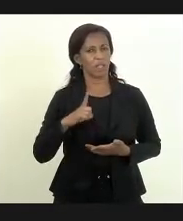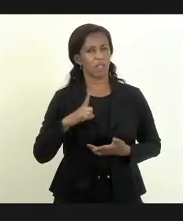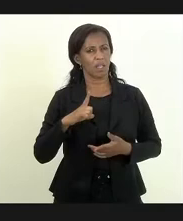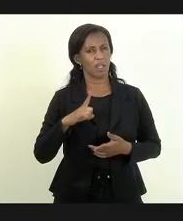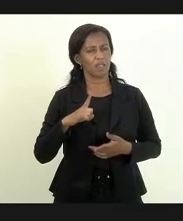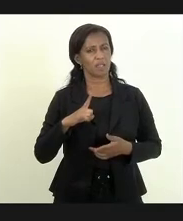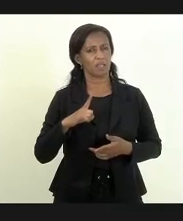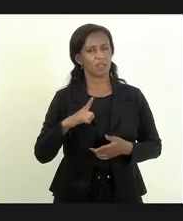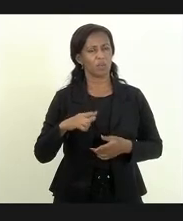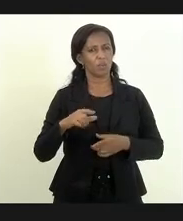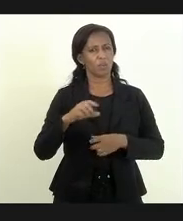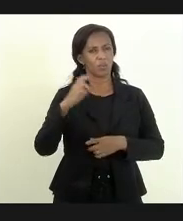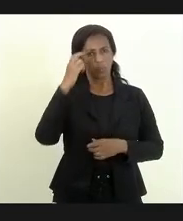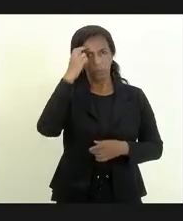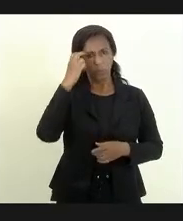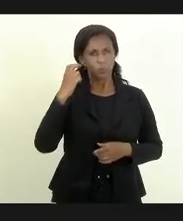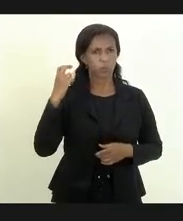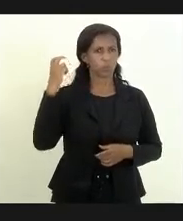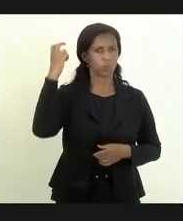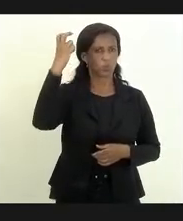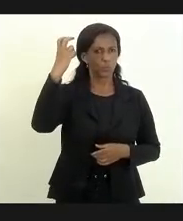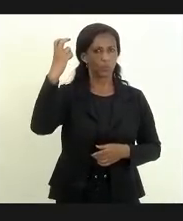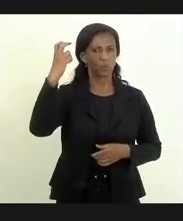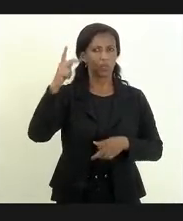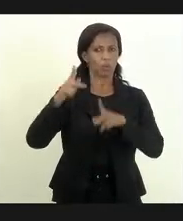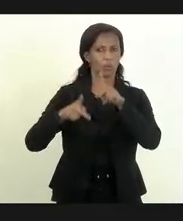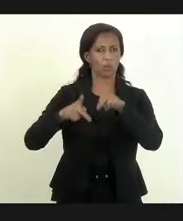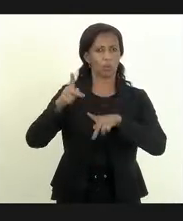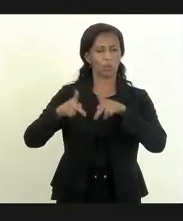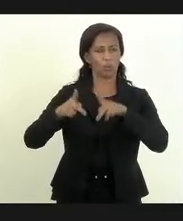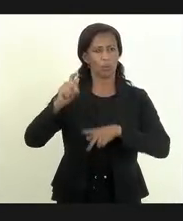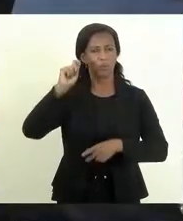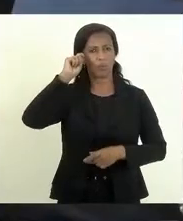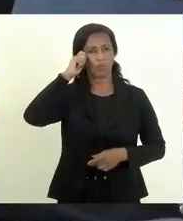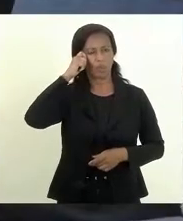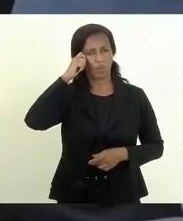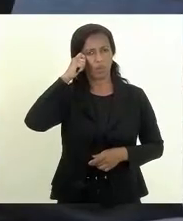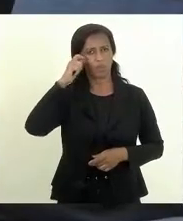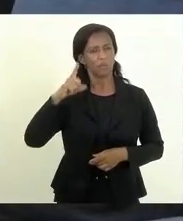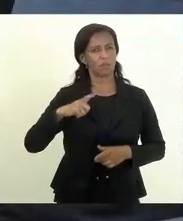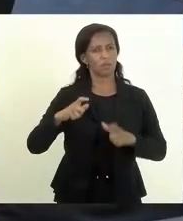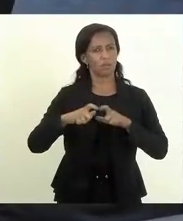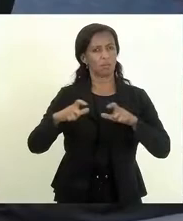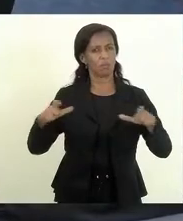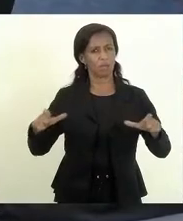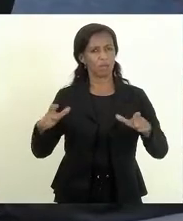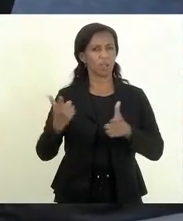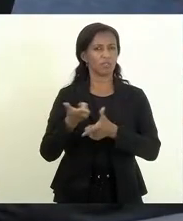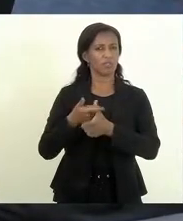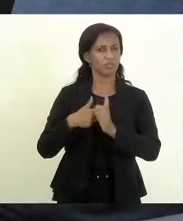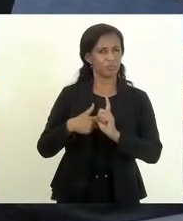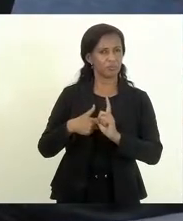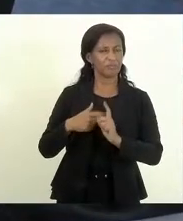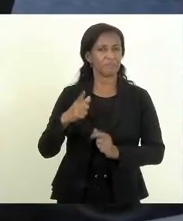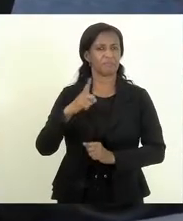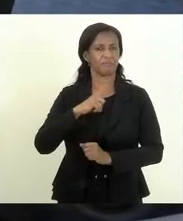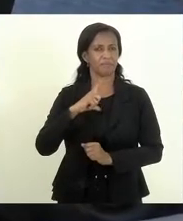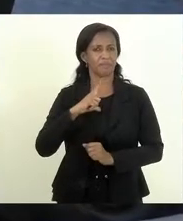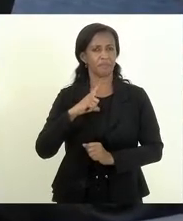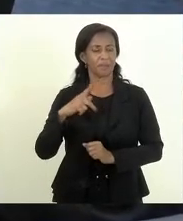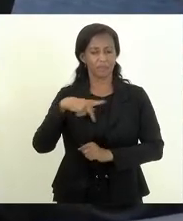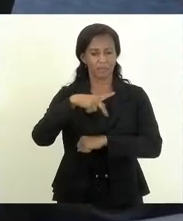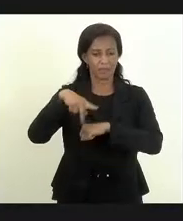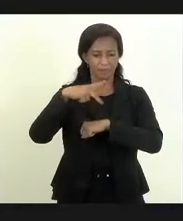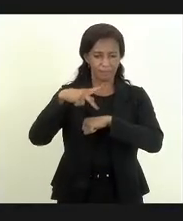que existiu com o povo negro, e existe sim uma grande dívida, né, desse